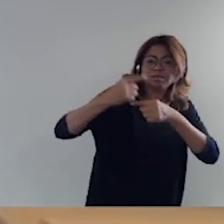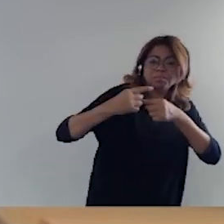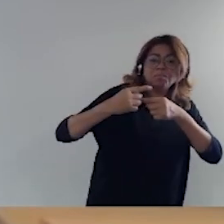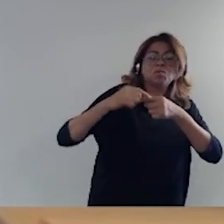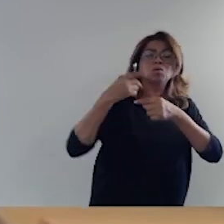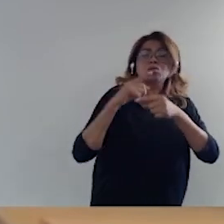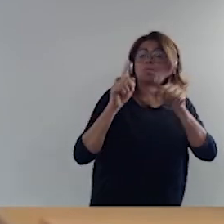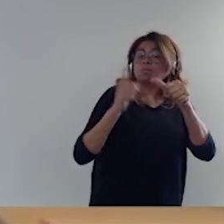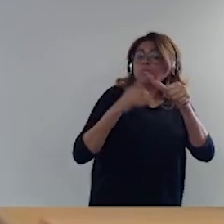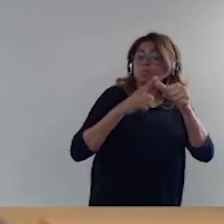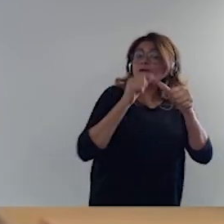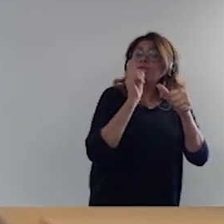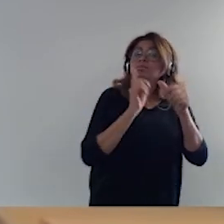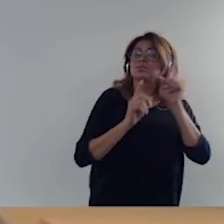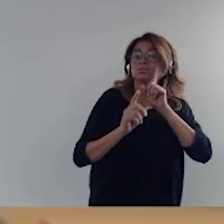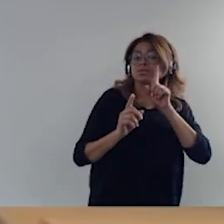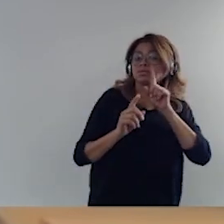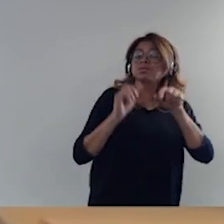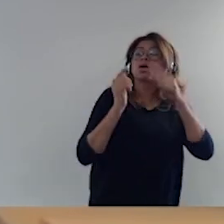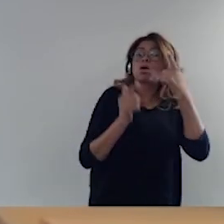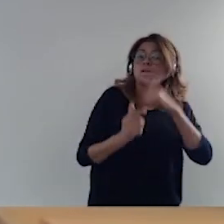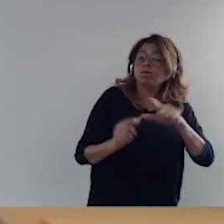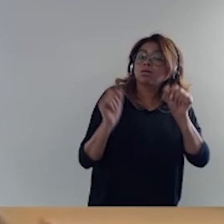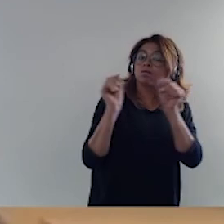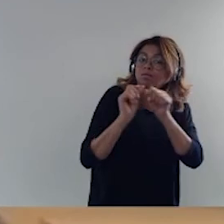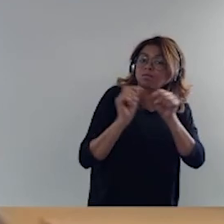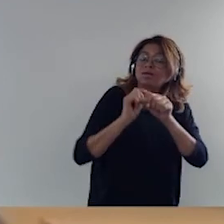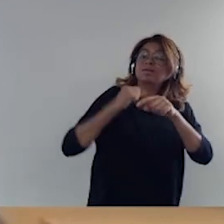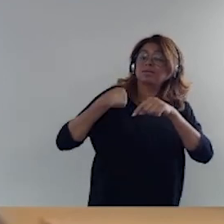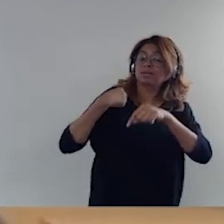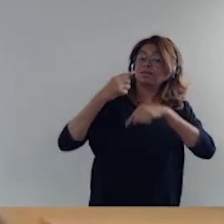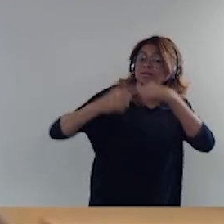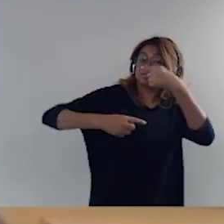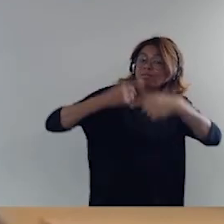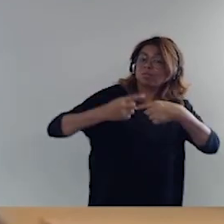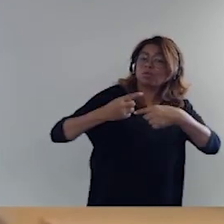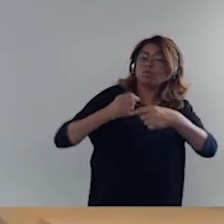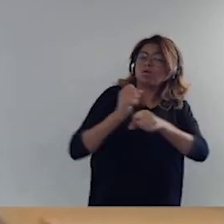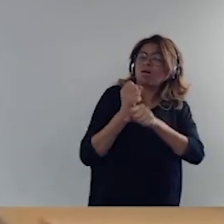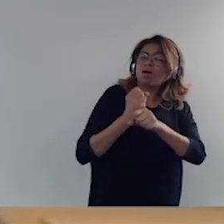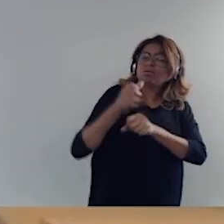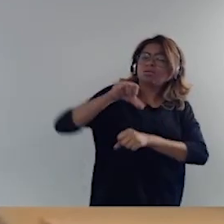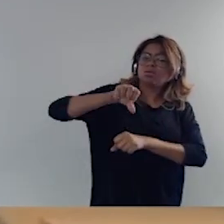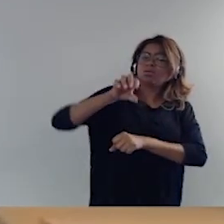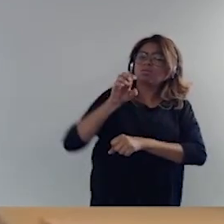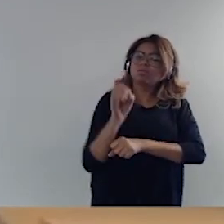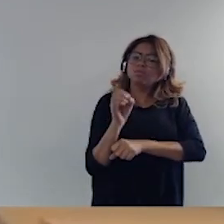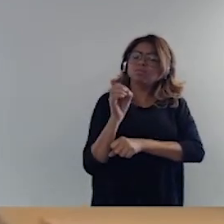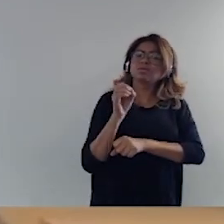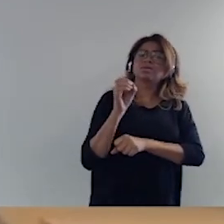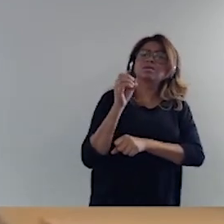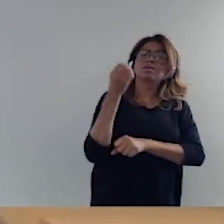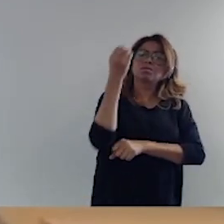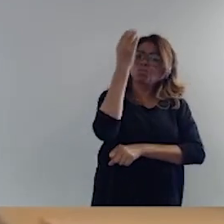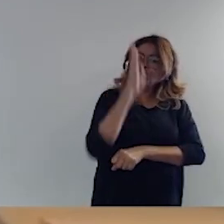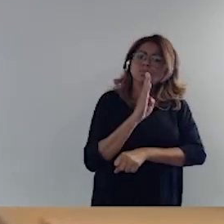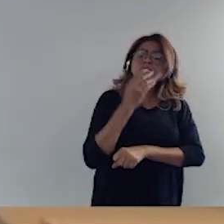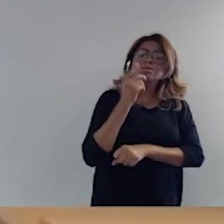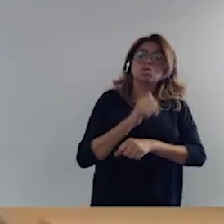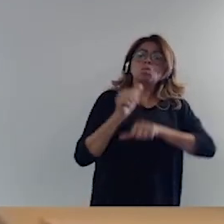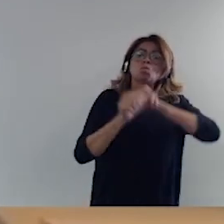para a década de 90. Isso é que explica uma parcela relevante do nosso atraso na